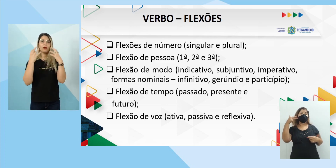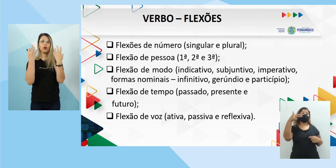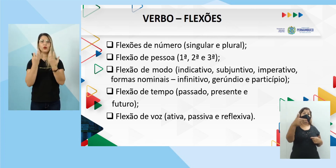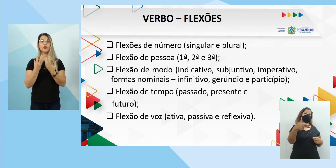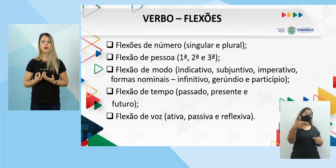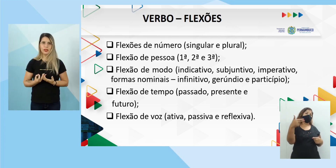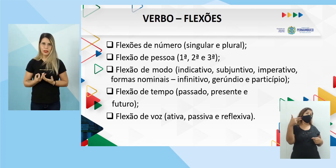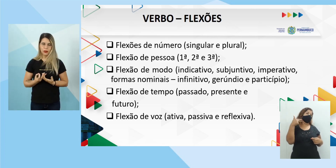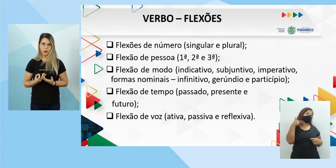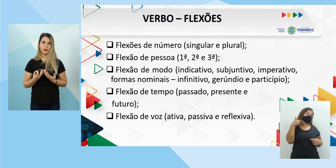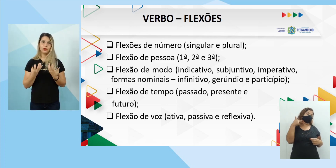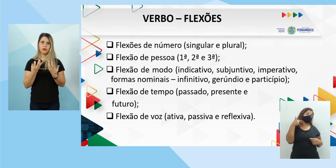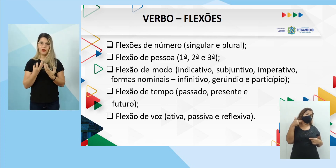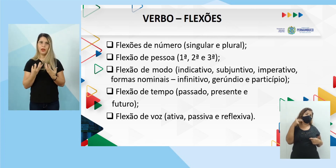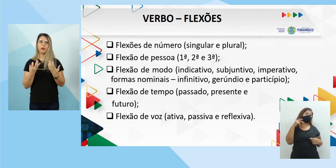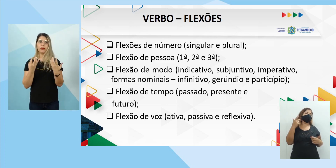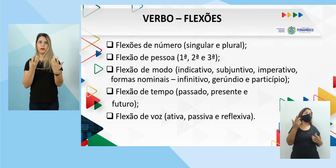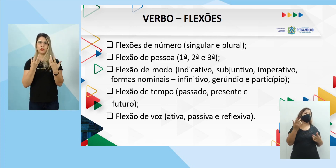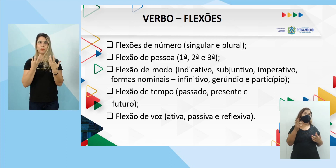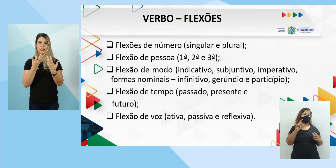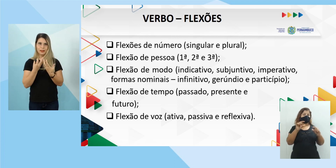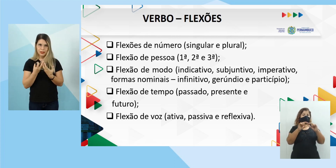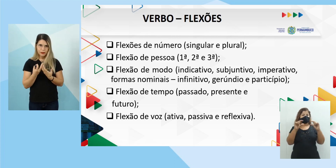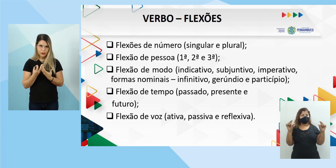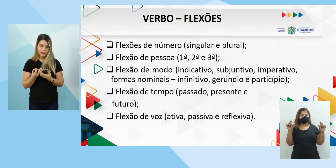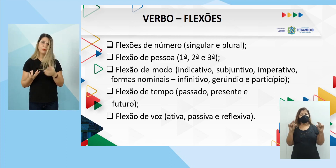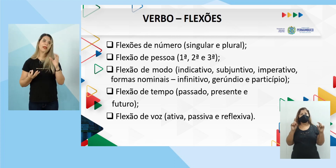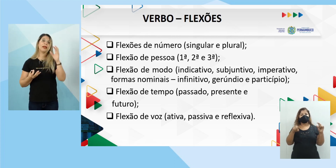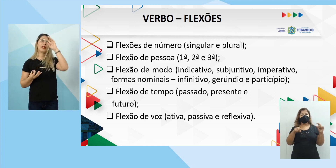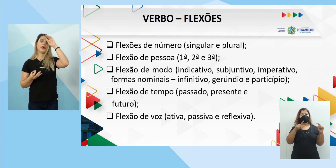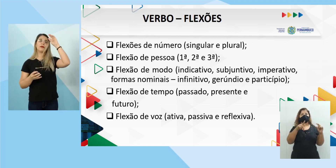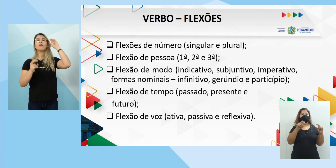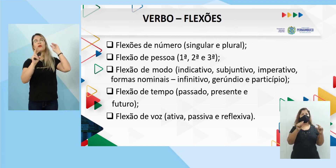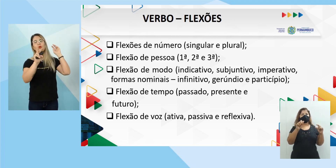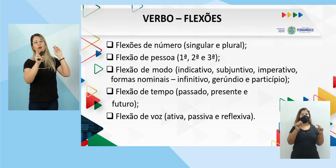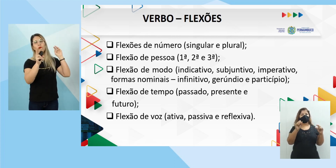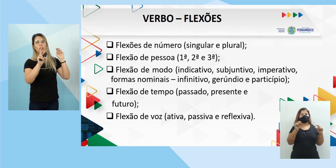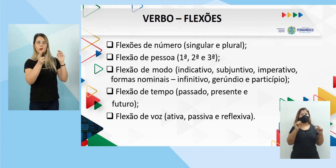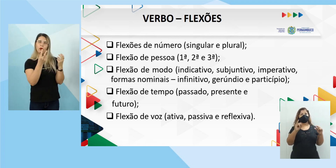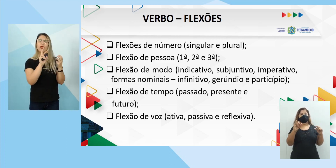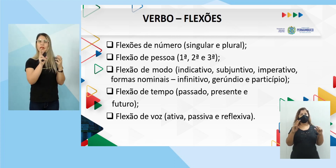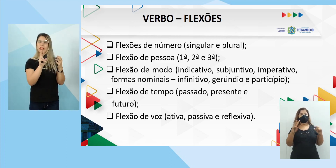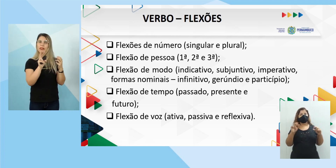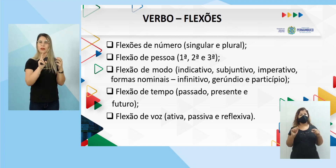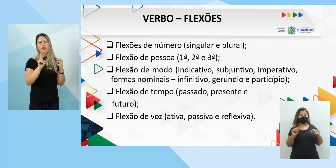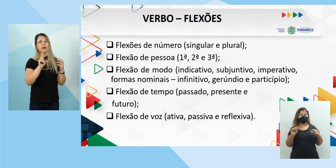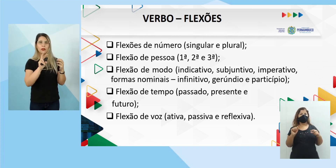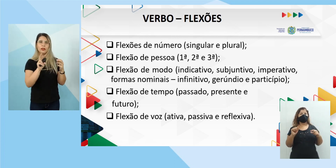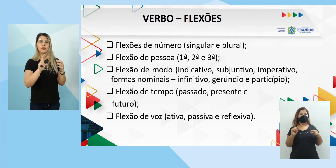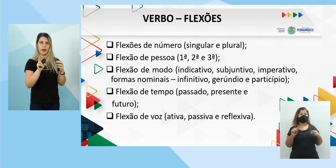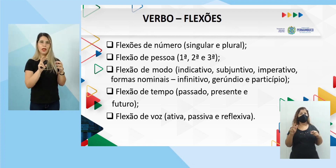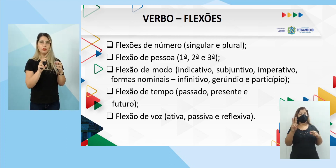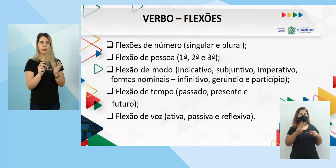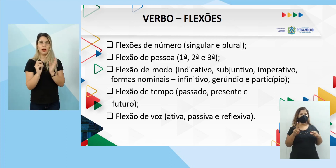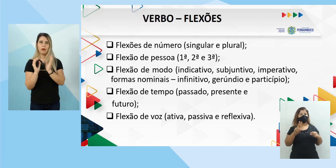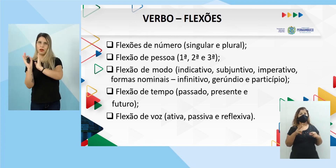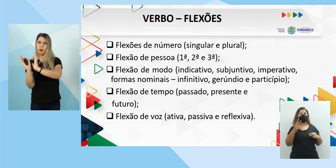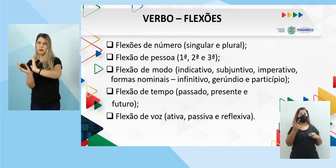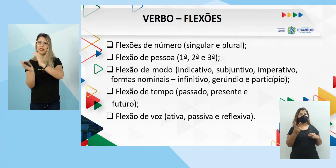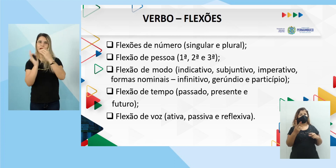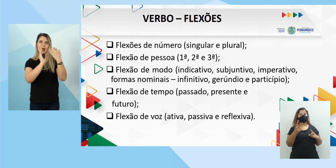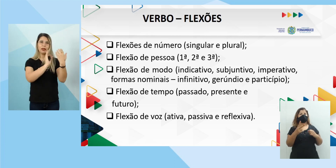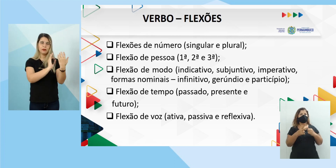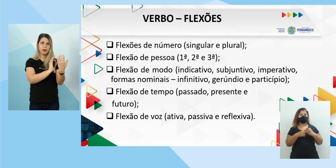a construção do verbo na voz passiva, com a utilização de dois verbos, tá? Um